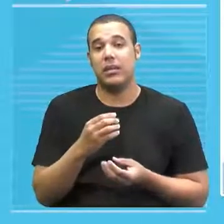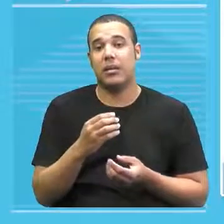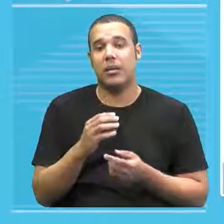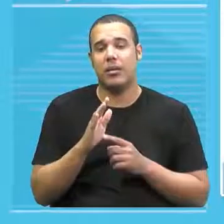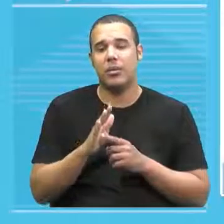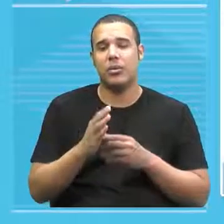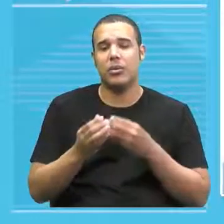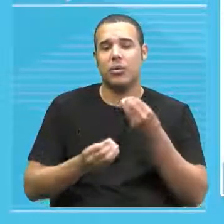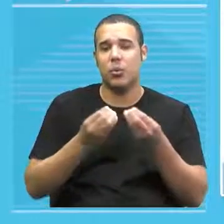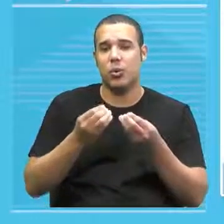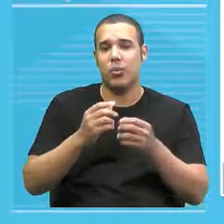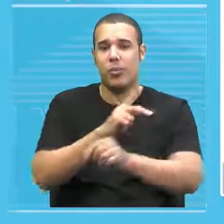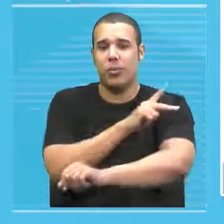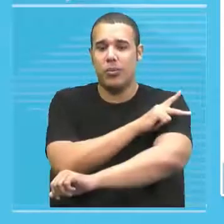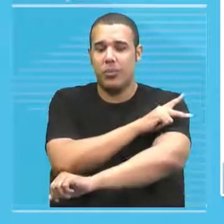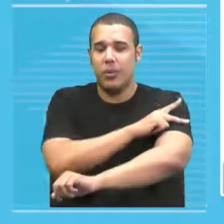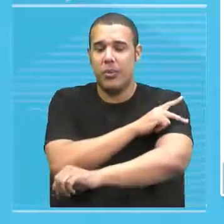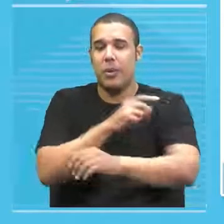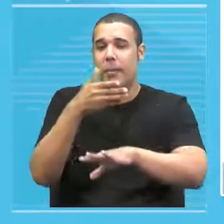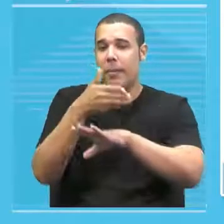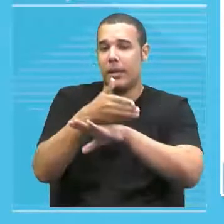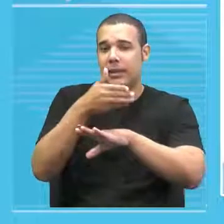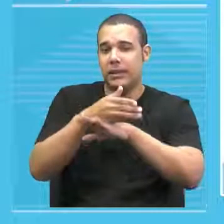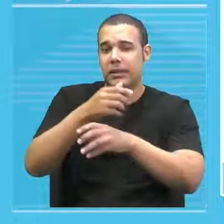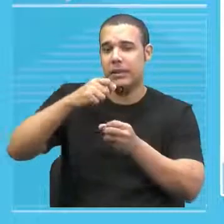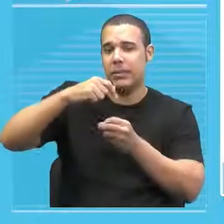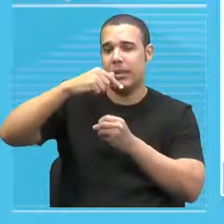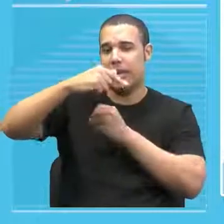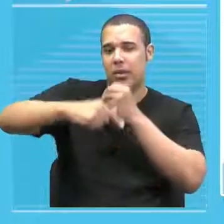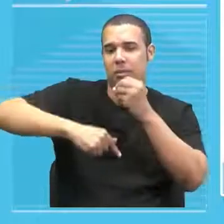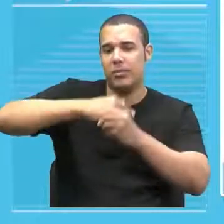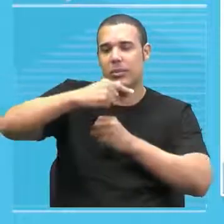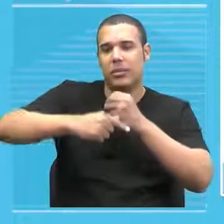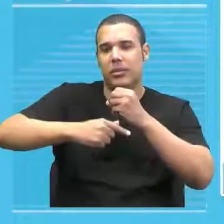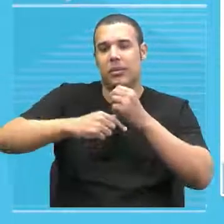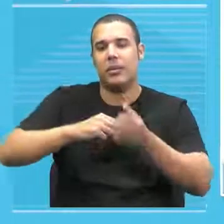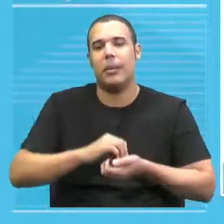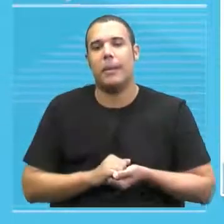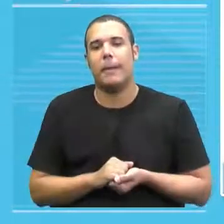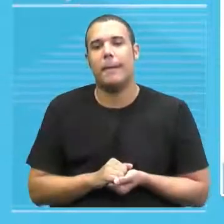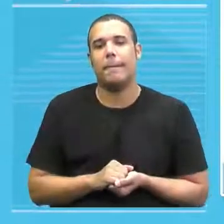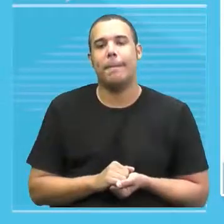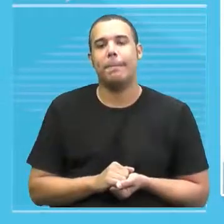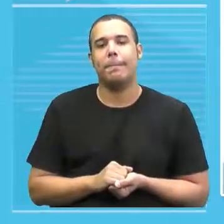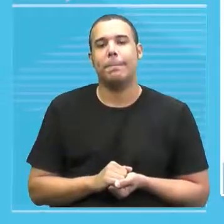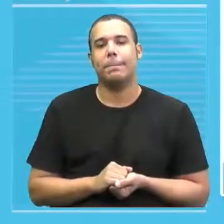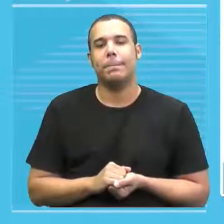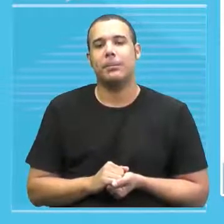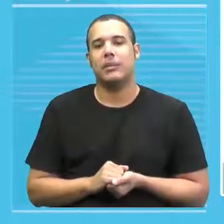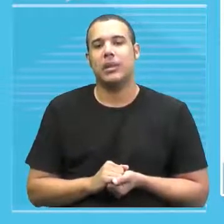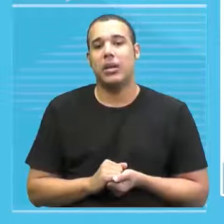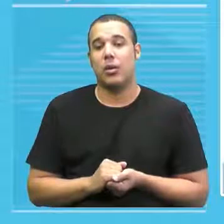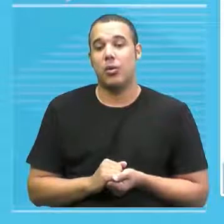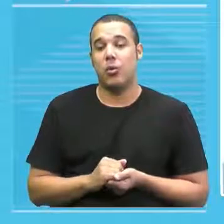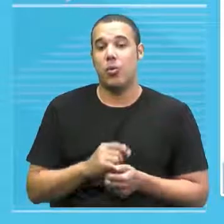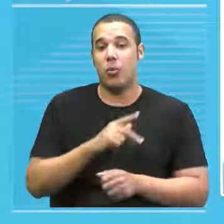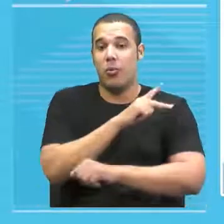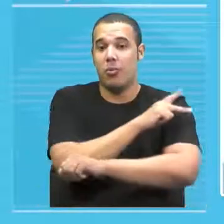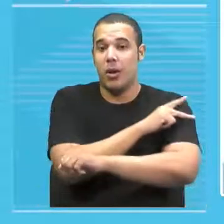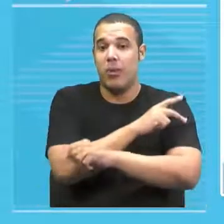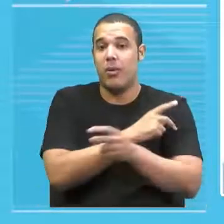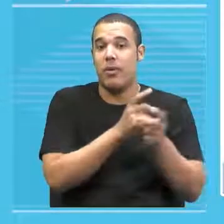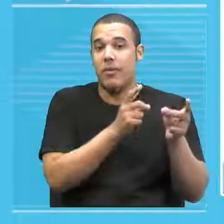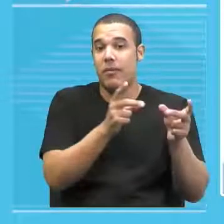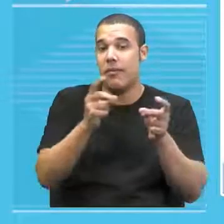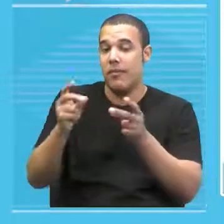insere na globalização porque Vejam a as a carnaúba o Piauí exporta ele vende